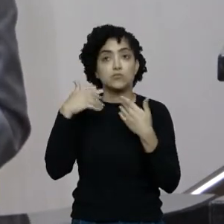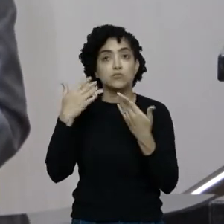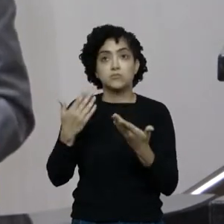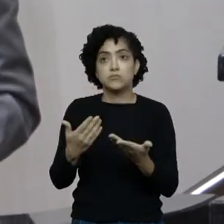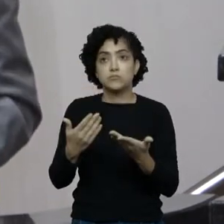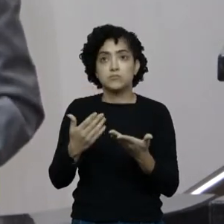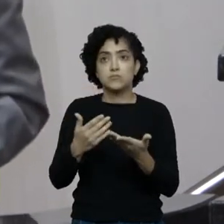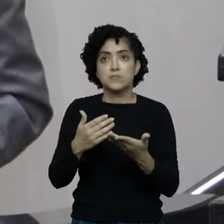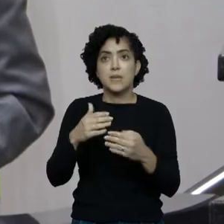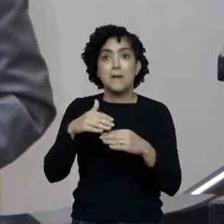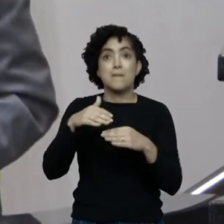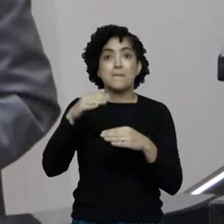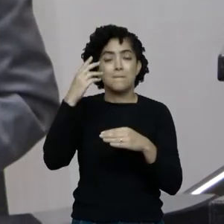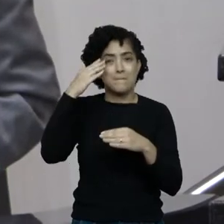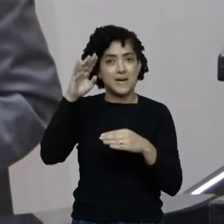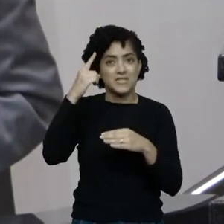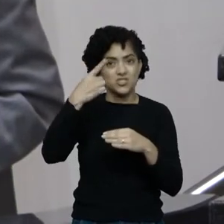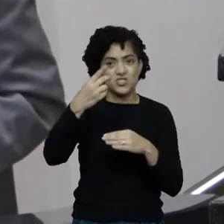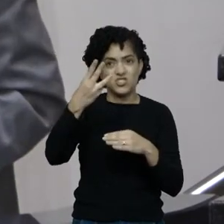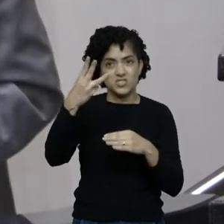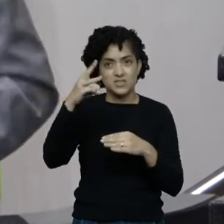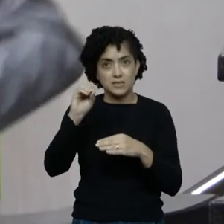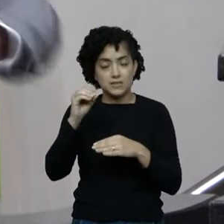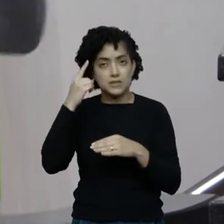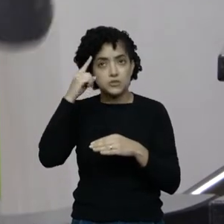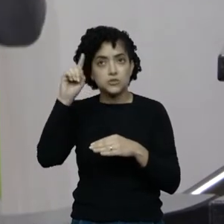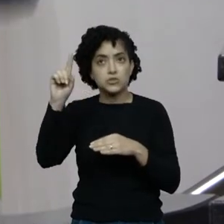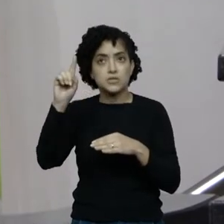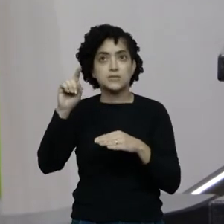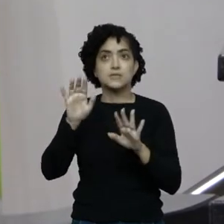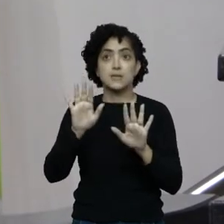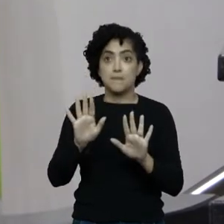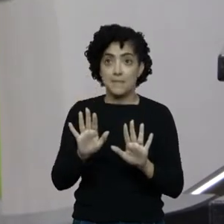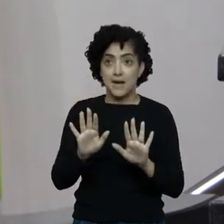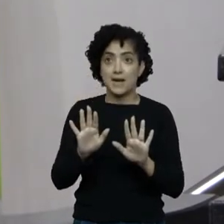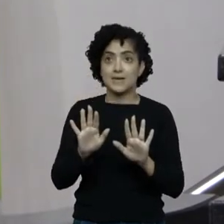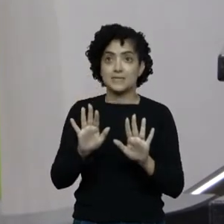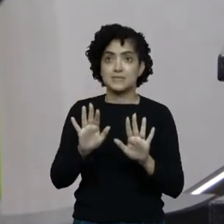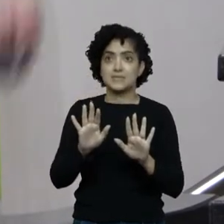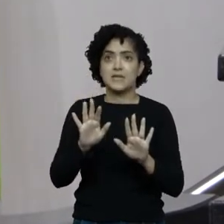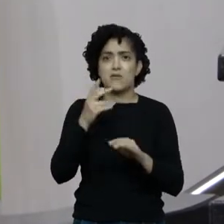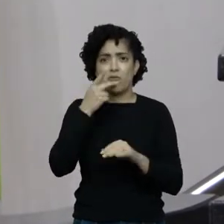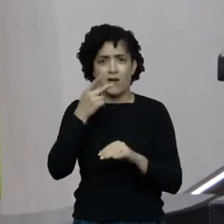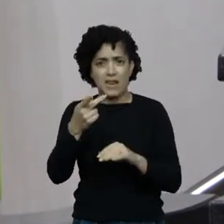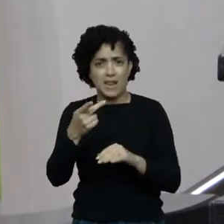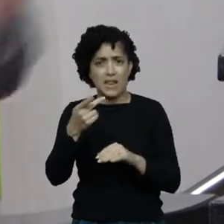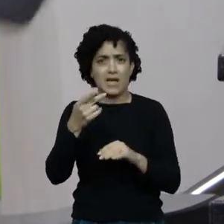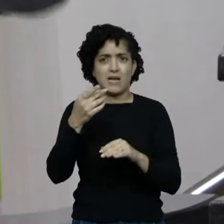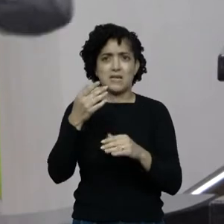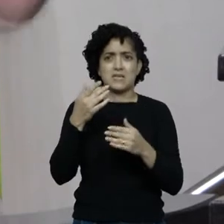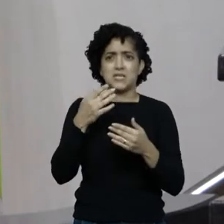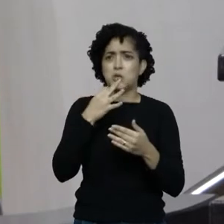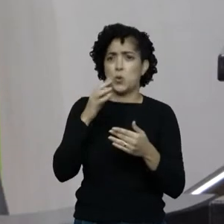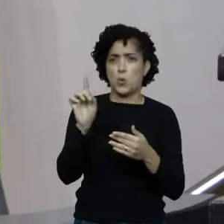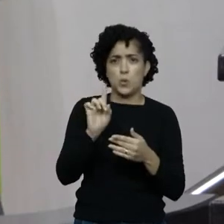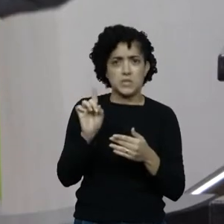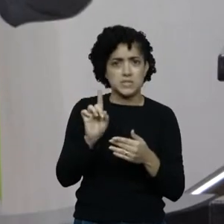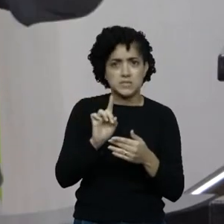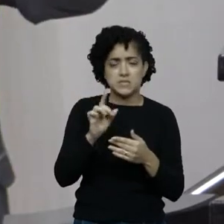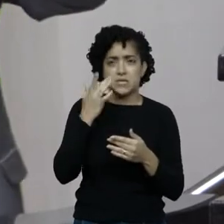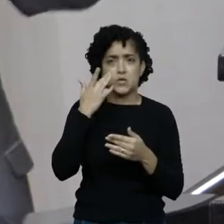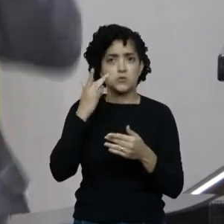para mais de 30 dias é mas alegar desconhecimento do projeto quando ele